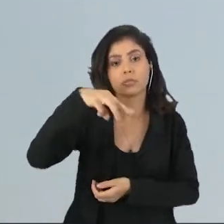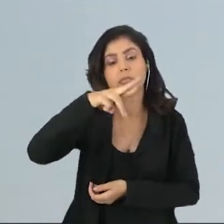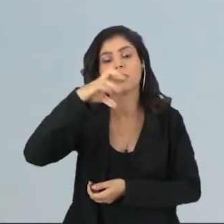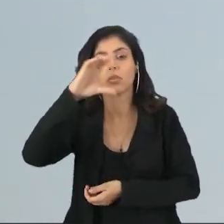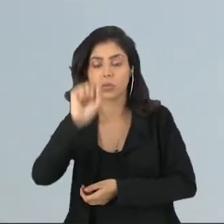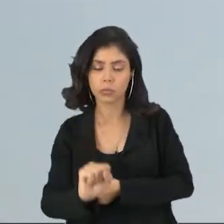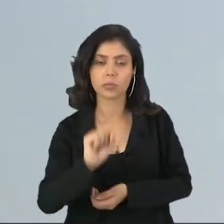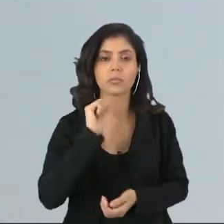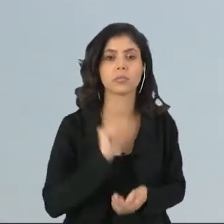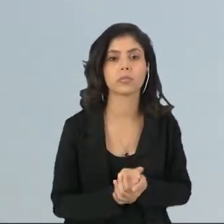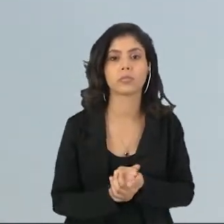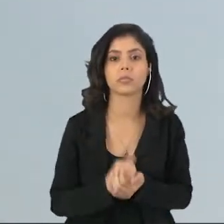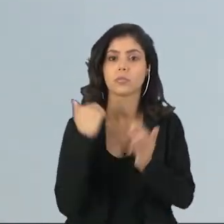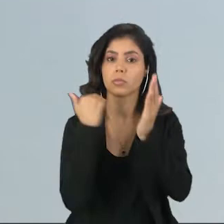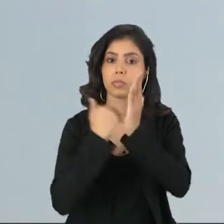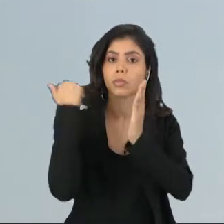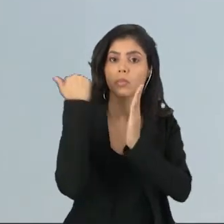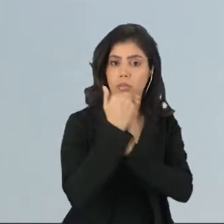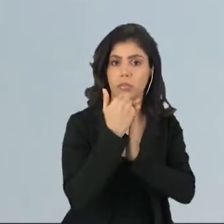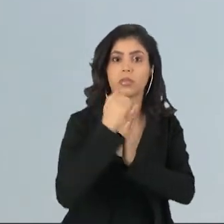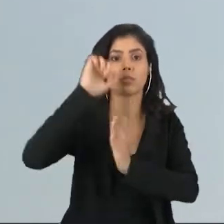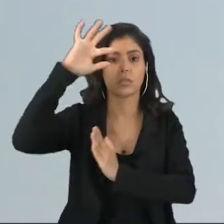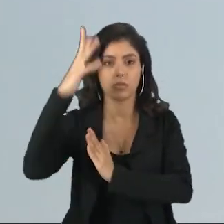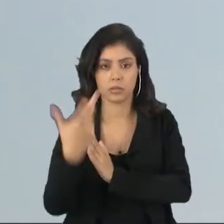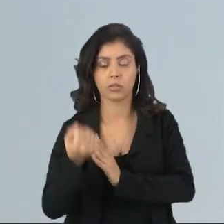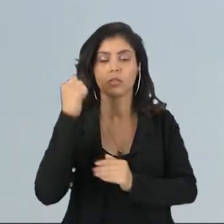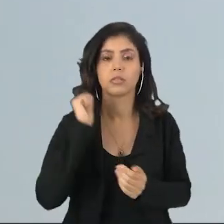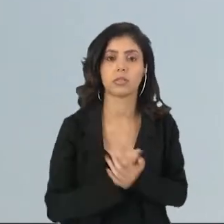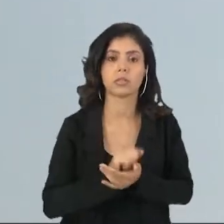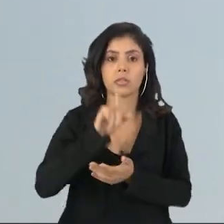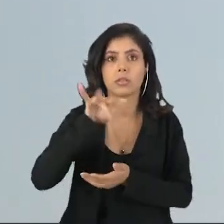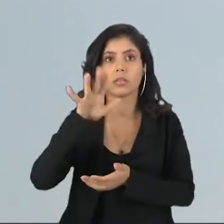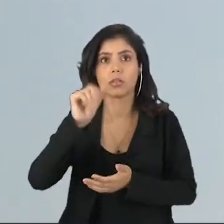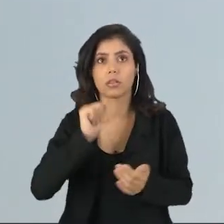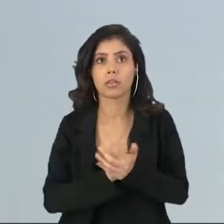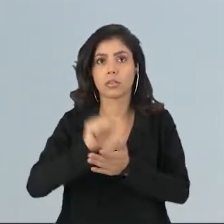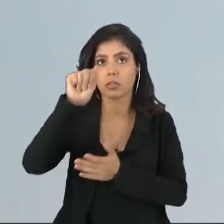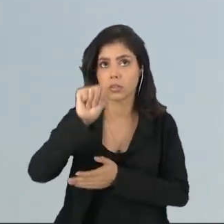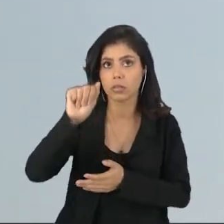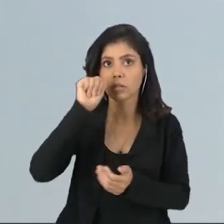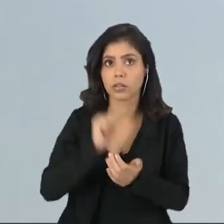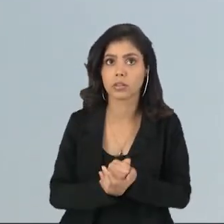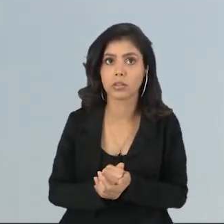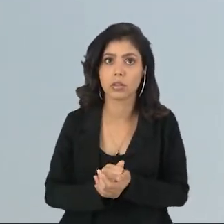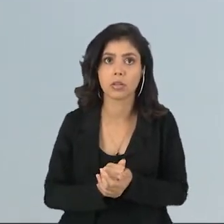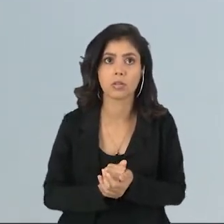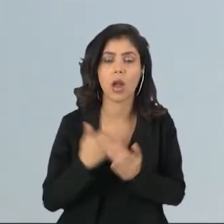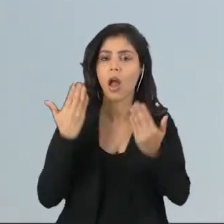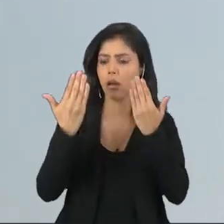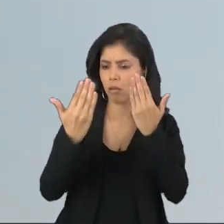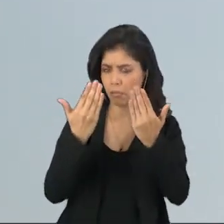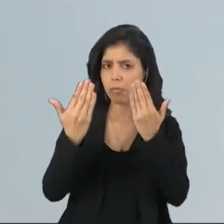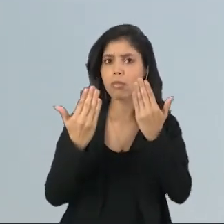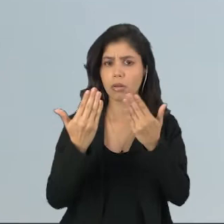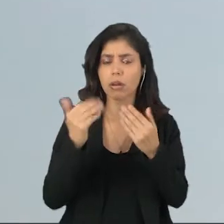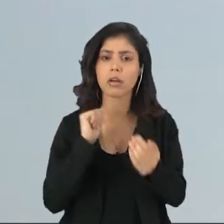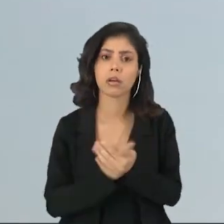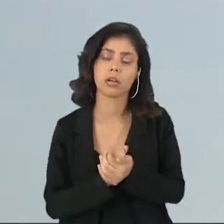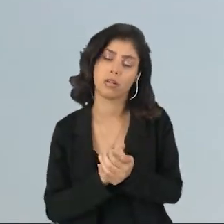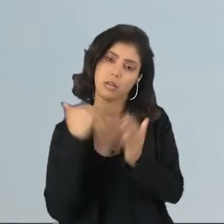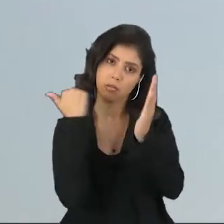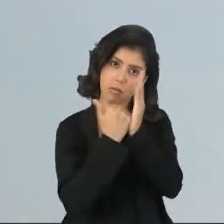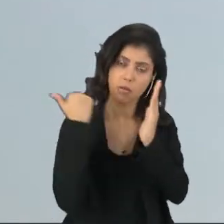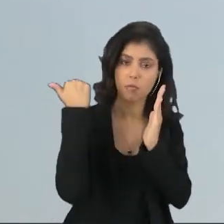tem blocos econômicos na África, você tem blocos econômicos na Ásia, mas nenhum se compara a esse